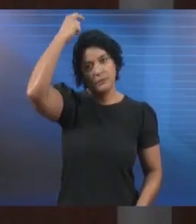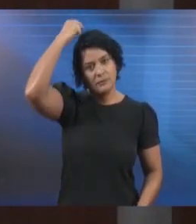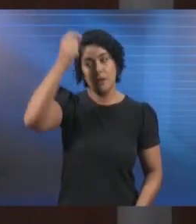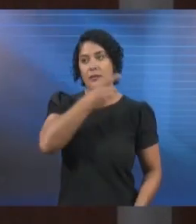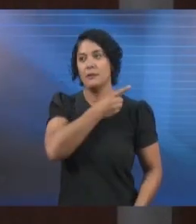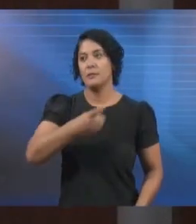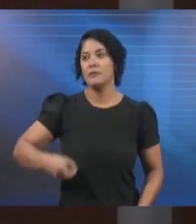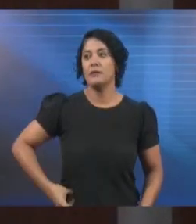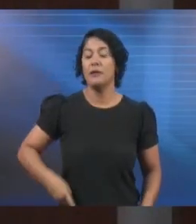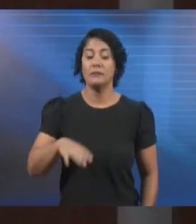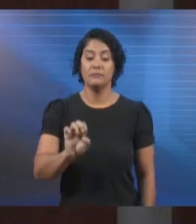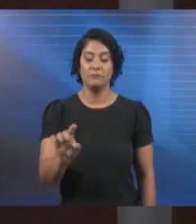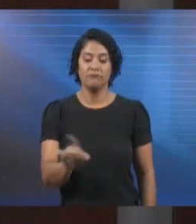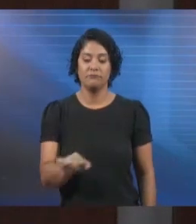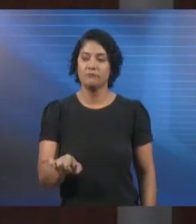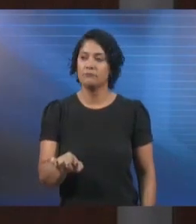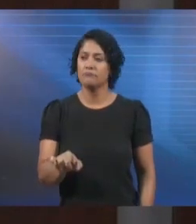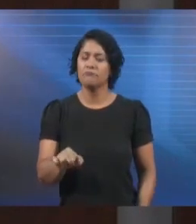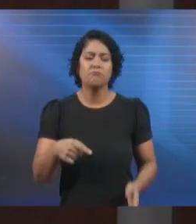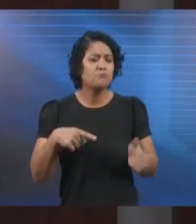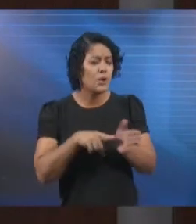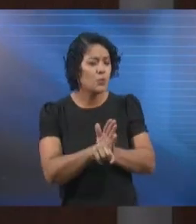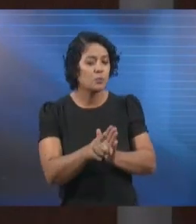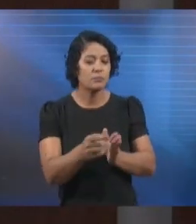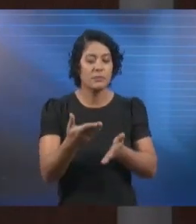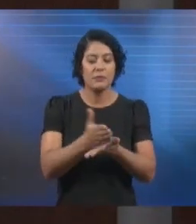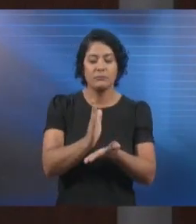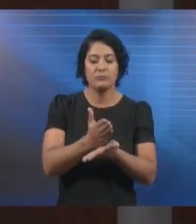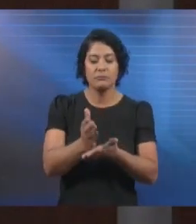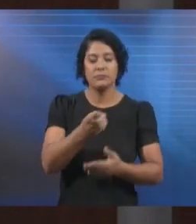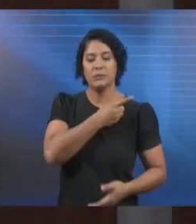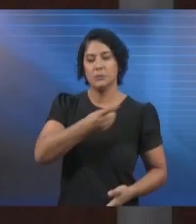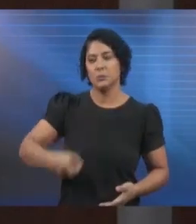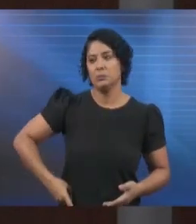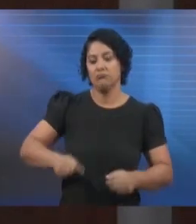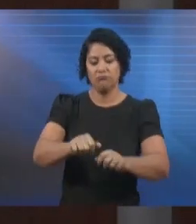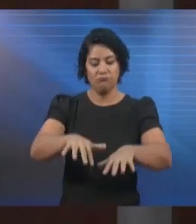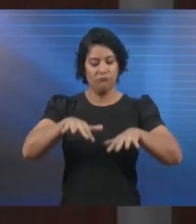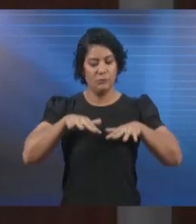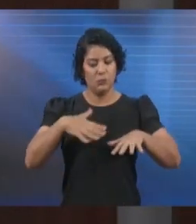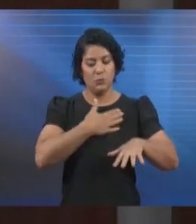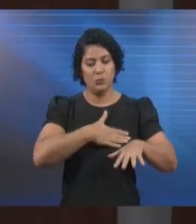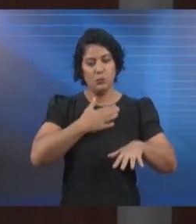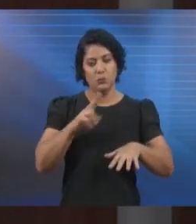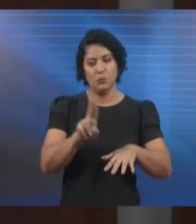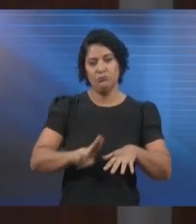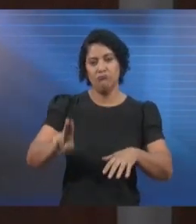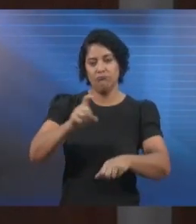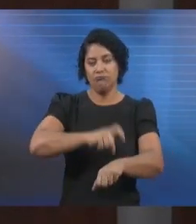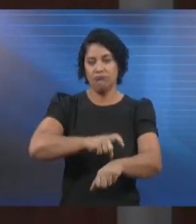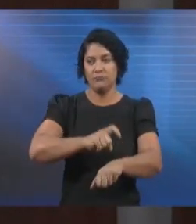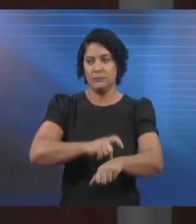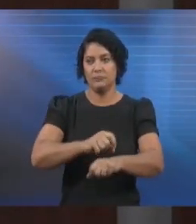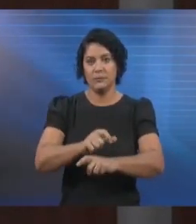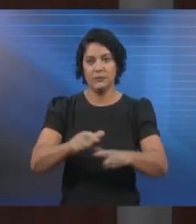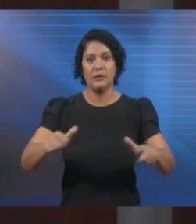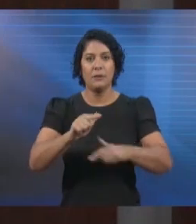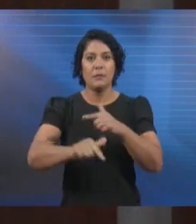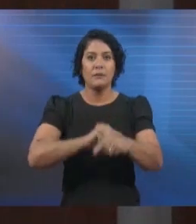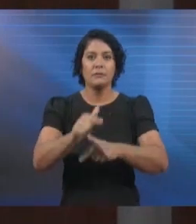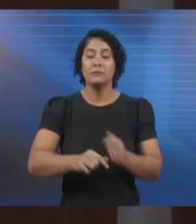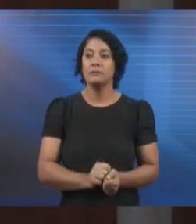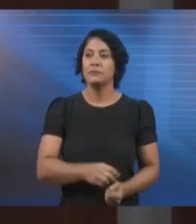Ezequiel Ferreira indag algum Deputado que está em plenário gostaria de usar o tempo dos deputados no grande expediente